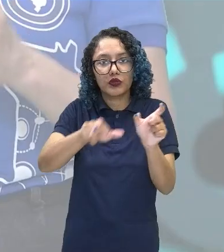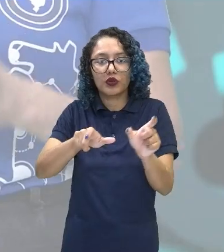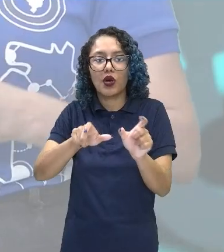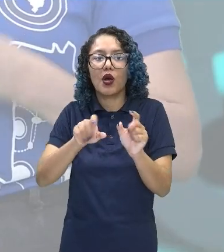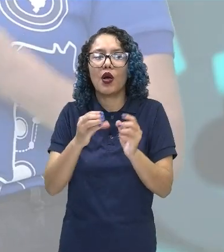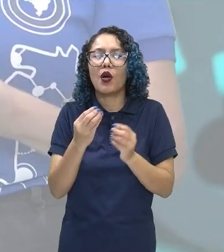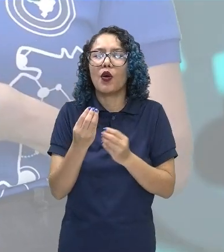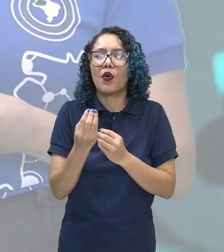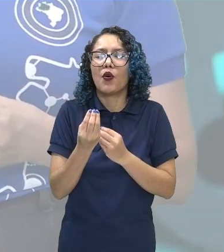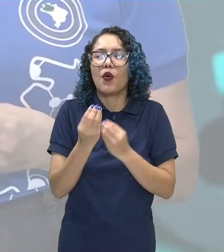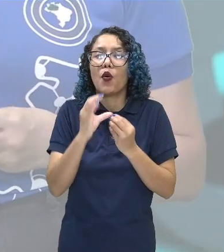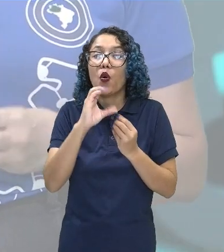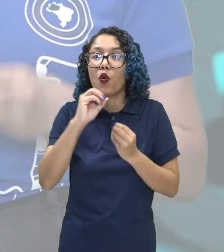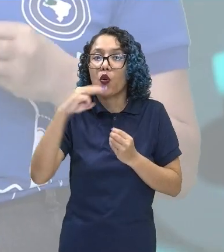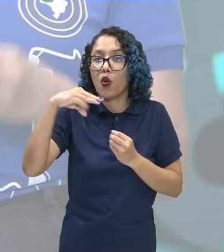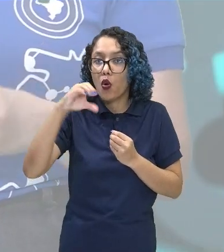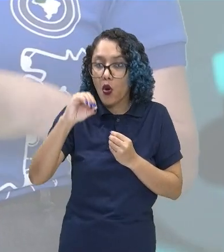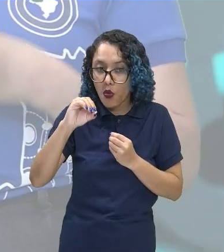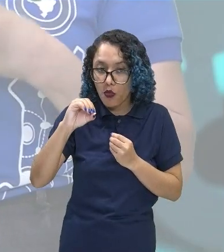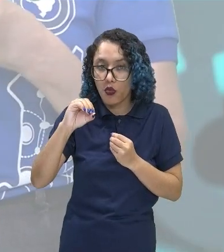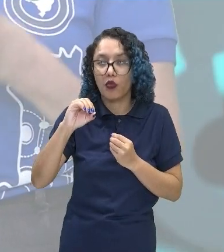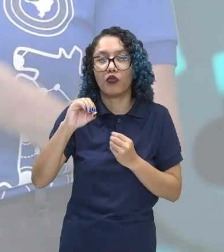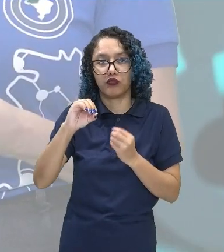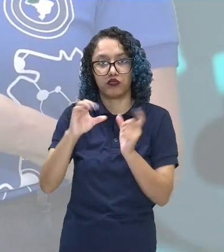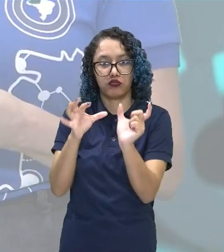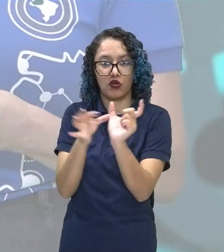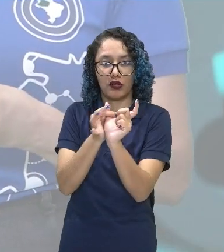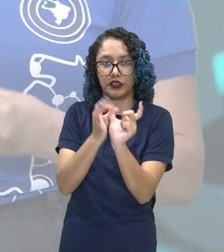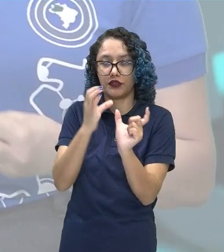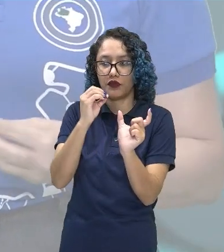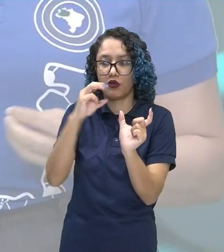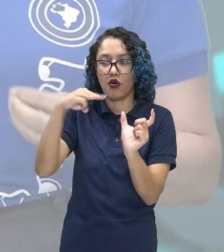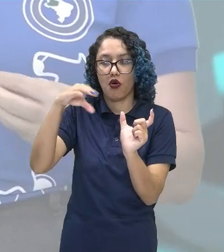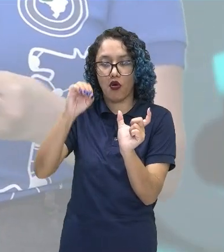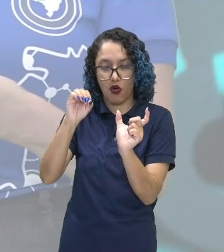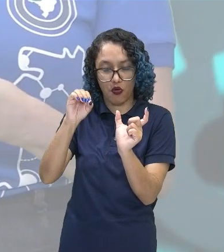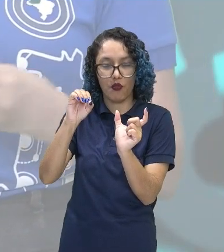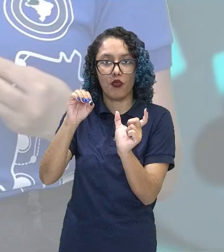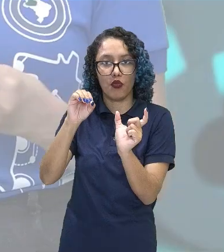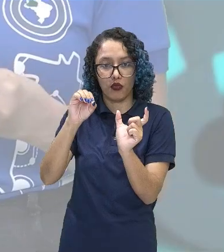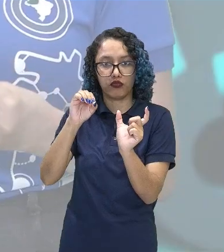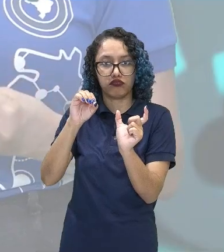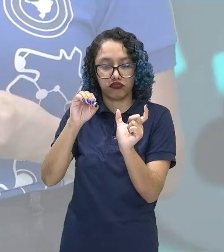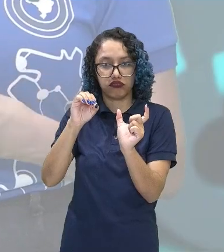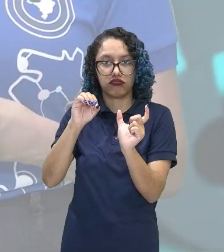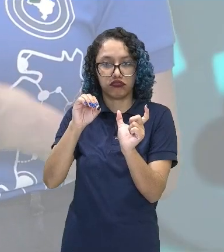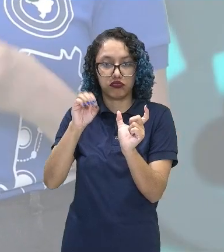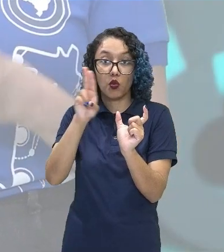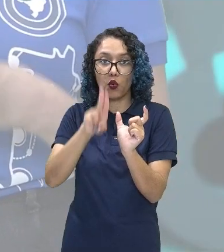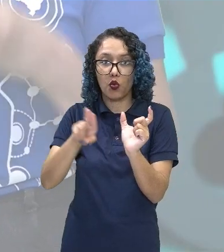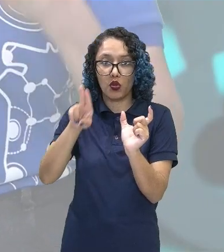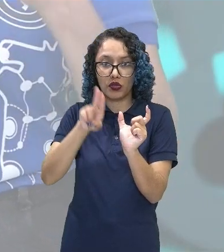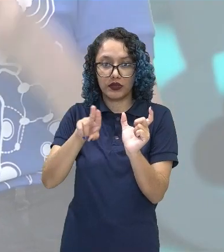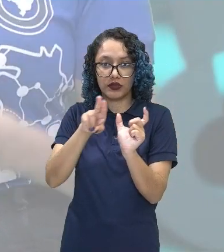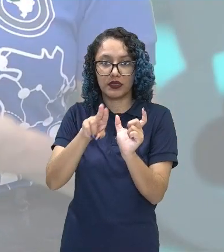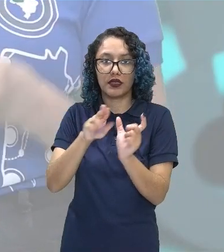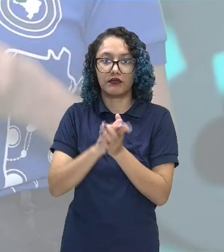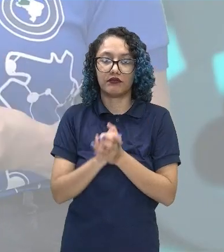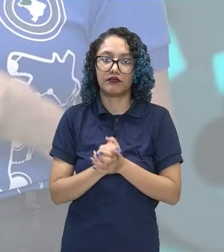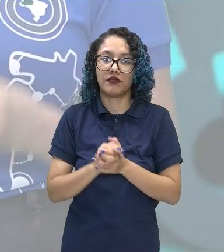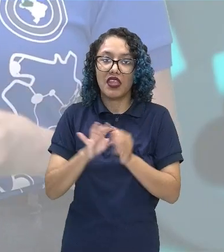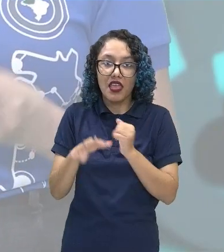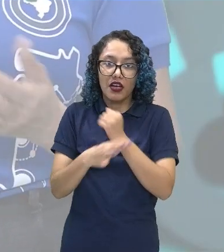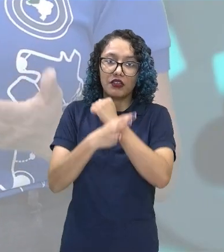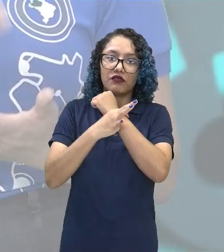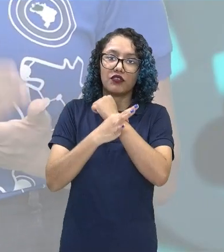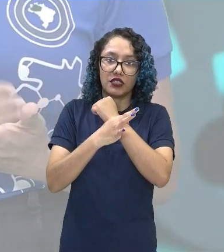Então, como esse conectivo comparativo também ele já traz, né, forte essa ideia de que